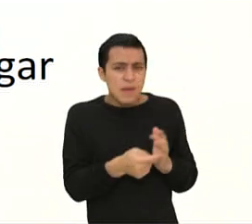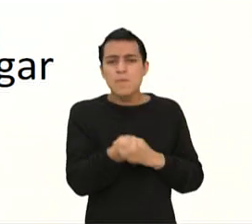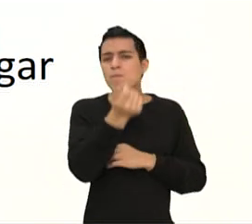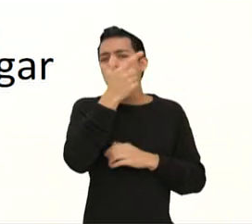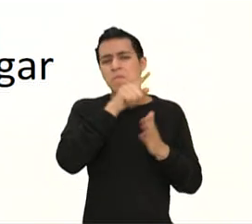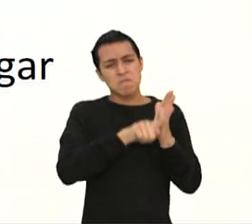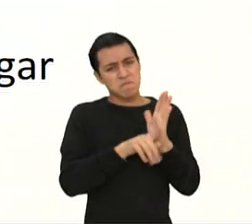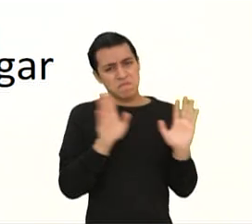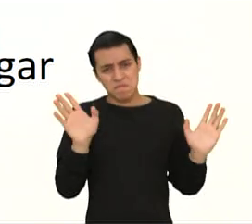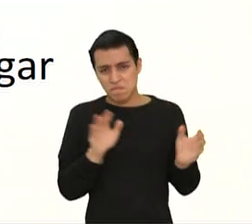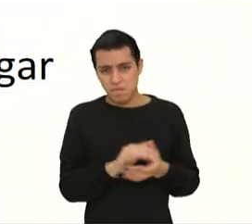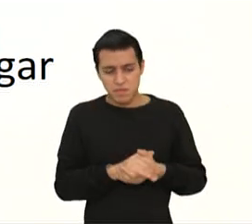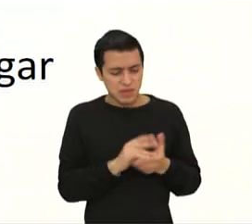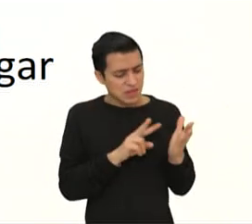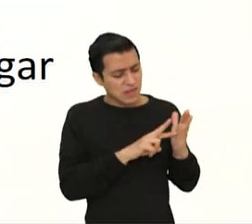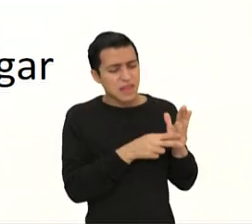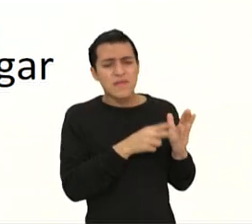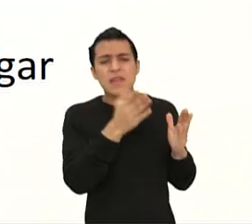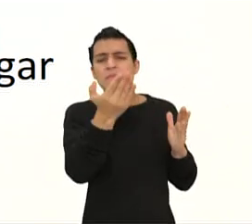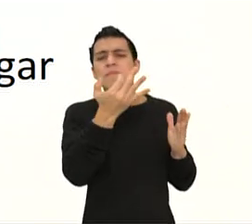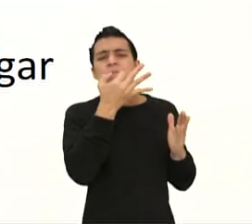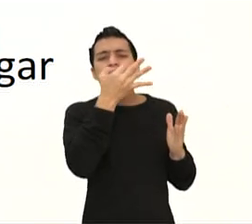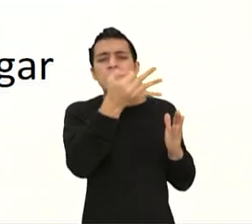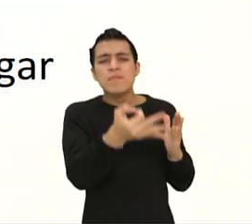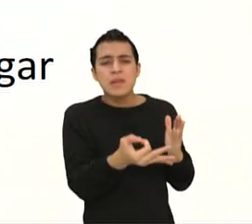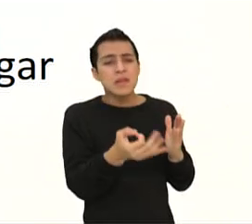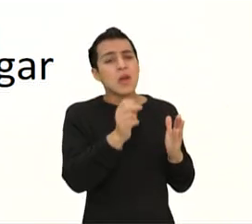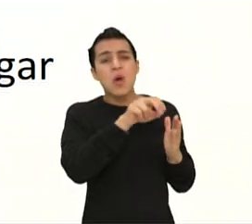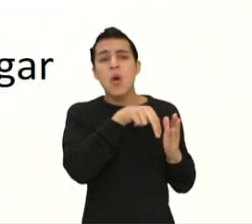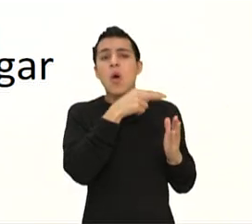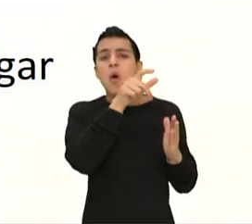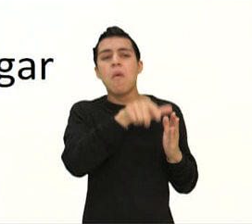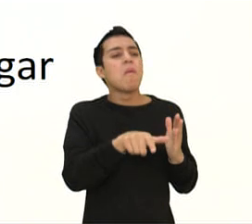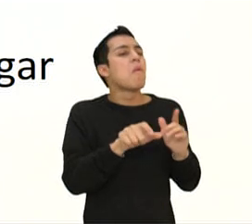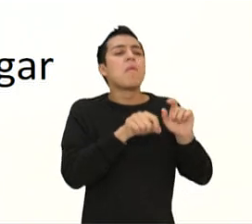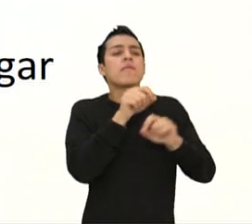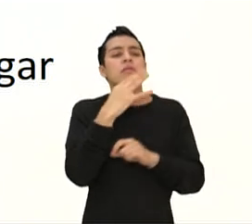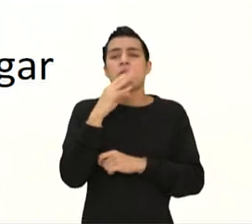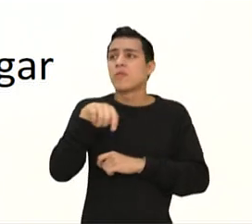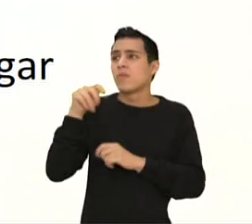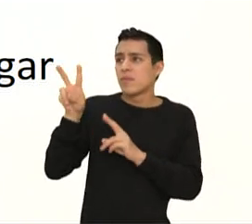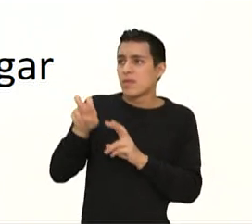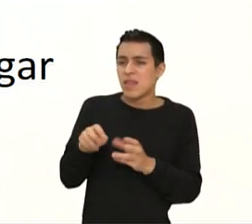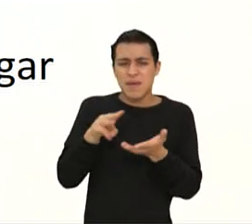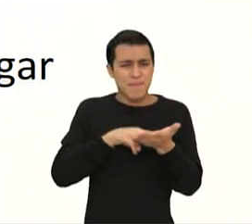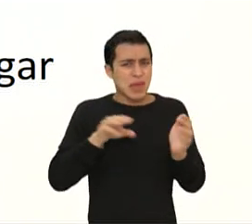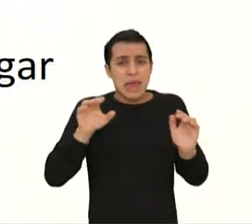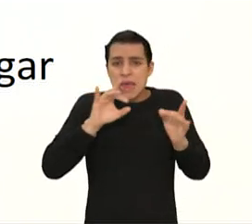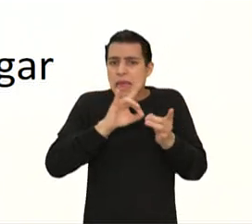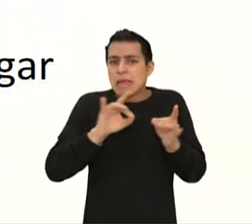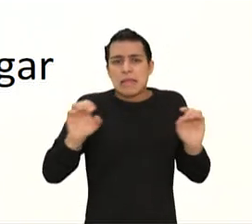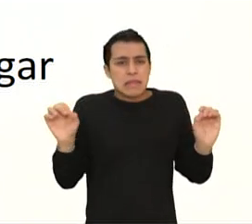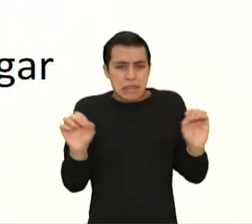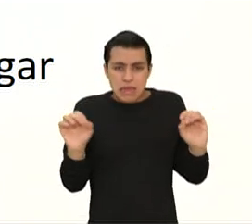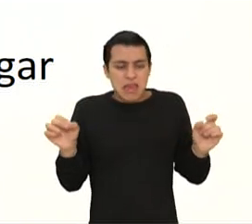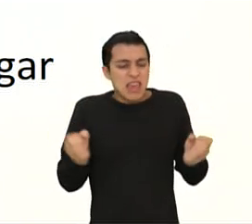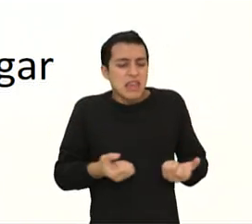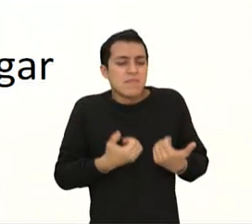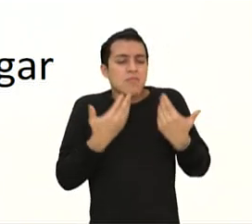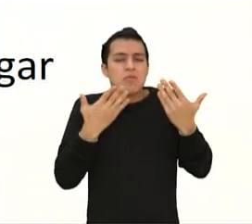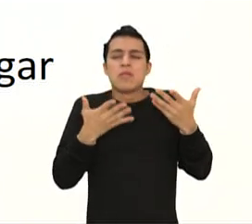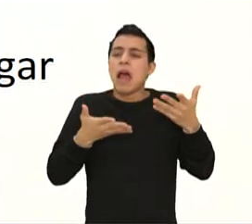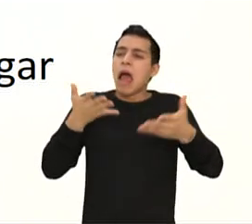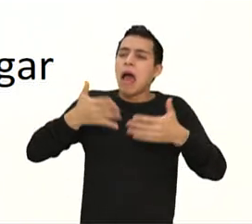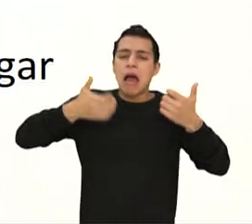poucas questões. Indica opinião ou conhecimentos do entrevistado. Sem metodologia específica, exposição